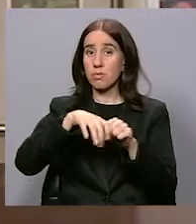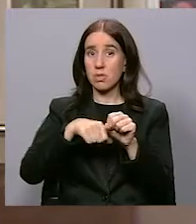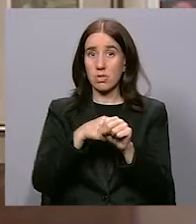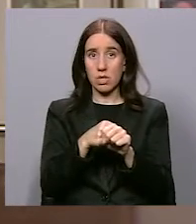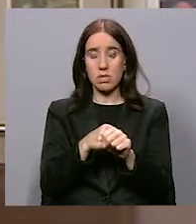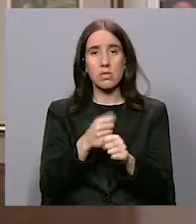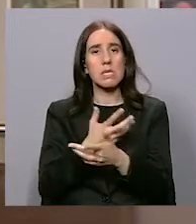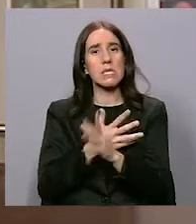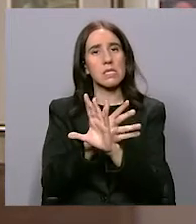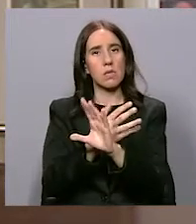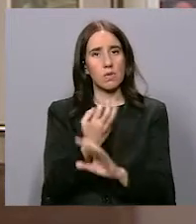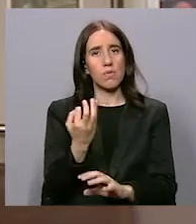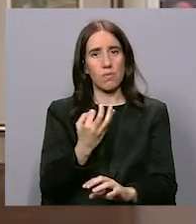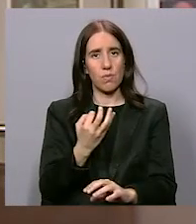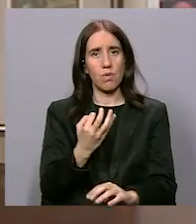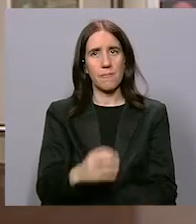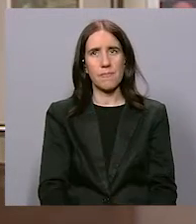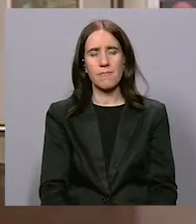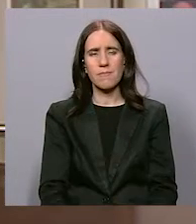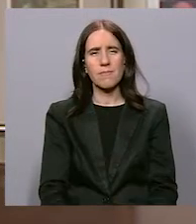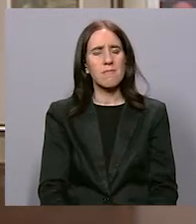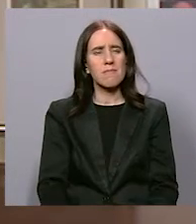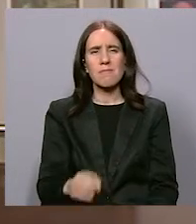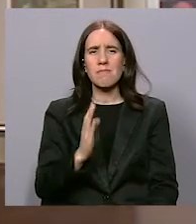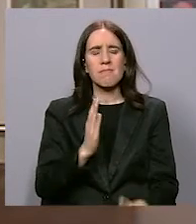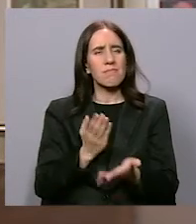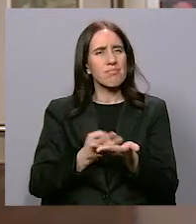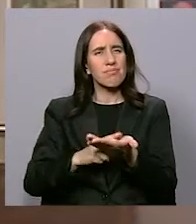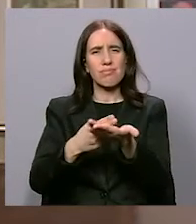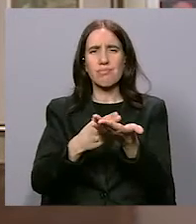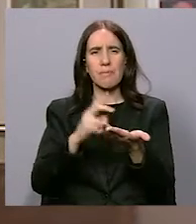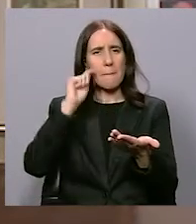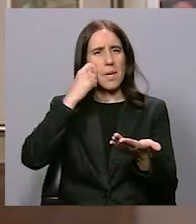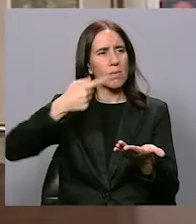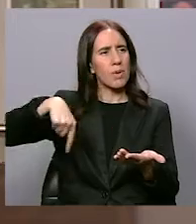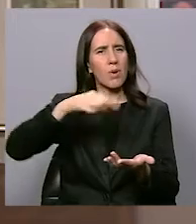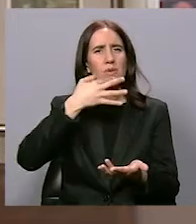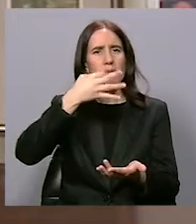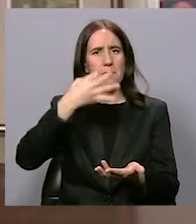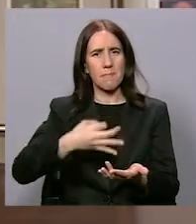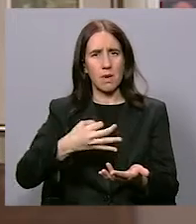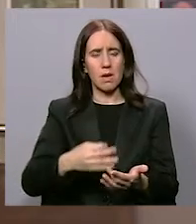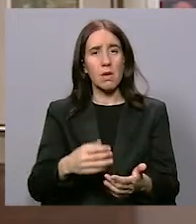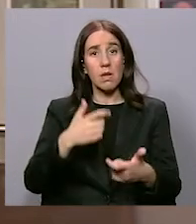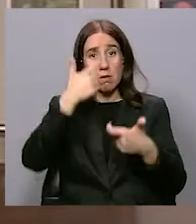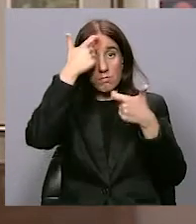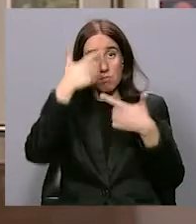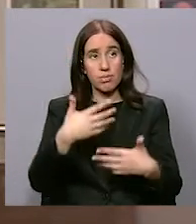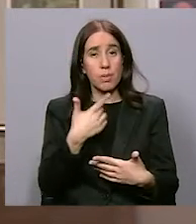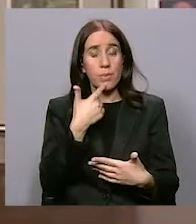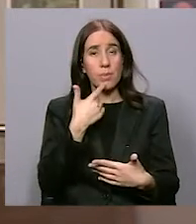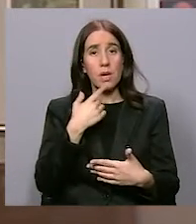tragédias nos incêndios esse pesadelo para todos nós tão brutalmente